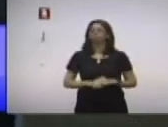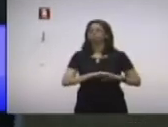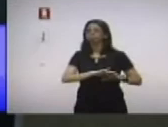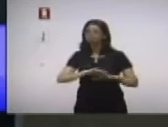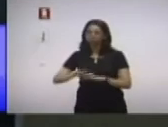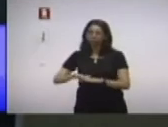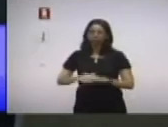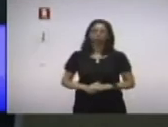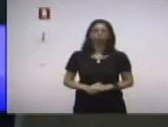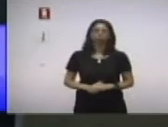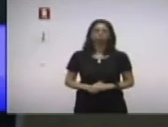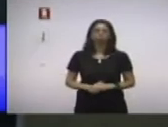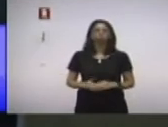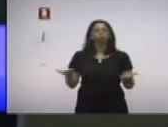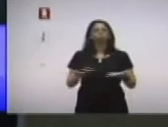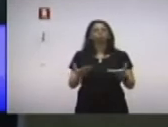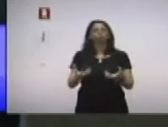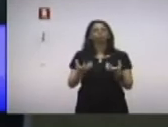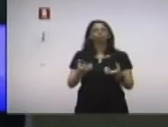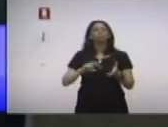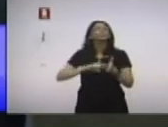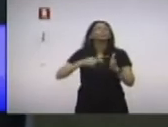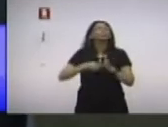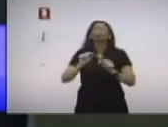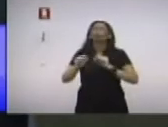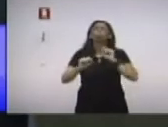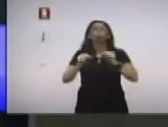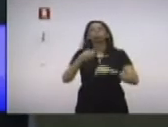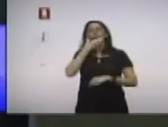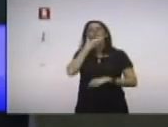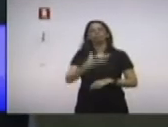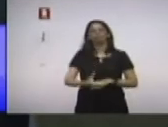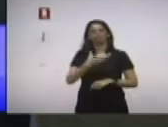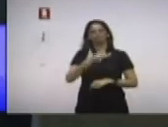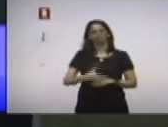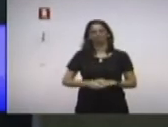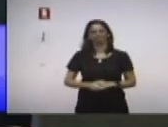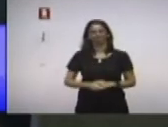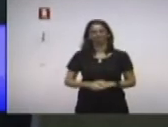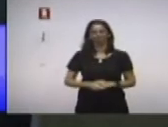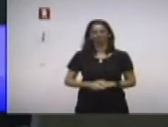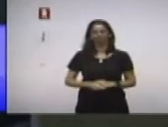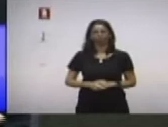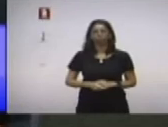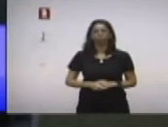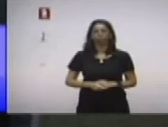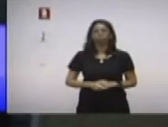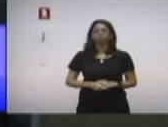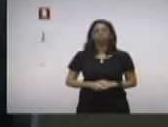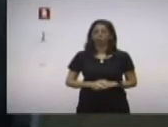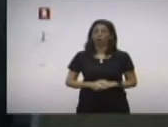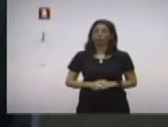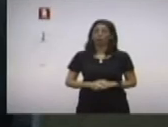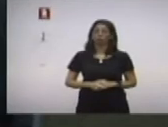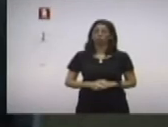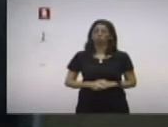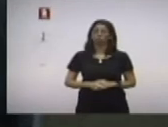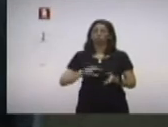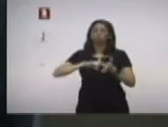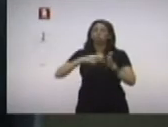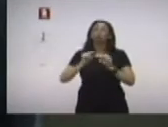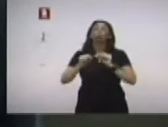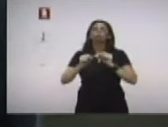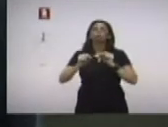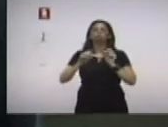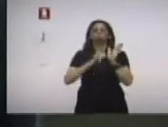trazer aí uma reflexão sobre o verdadeiro significado do Natal né o nascimento aí de